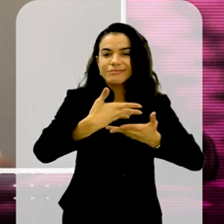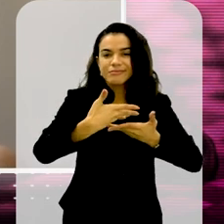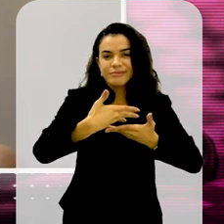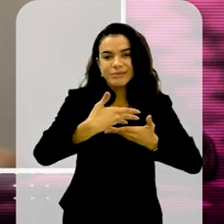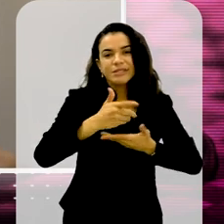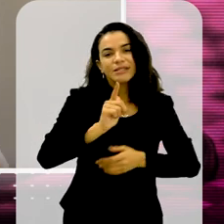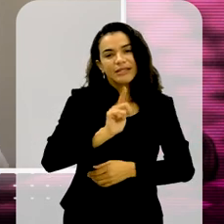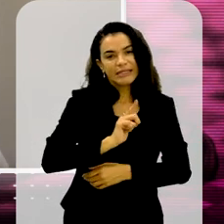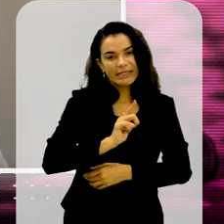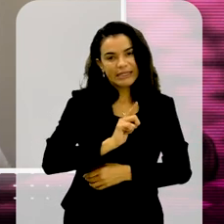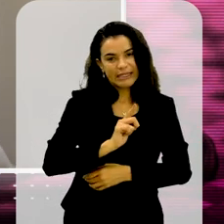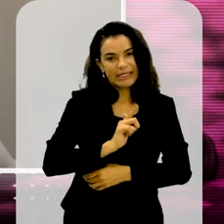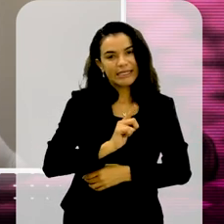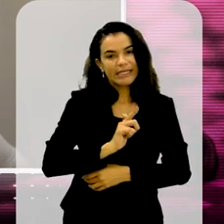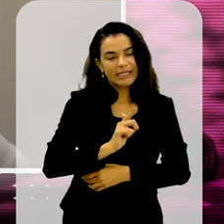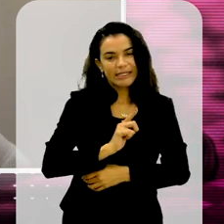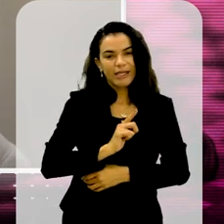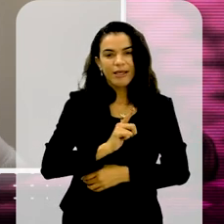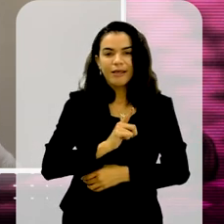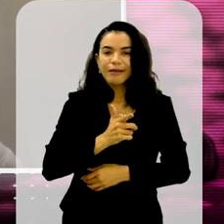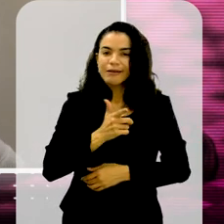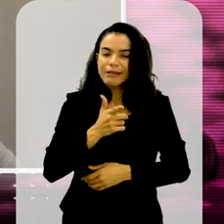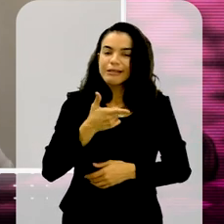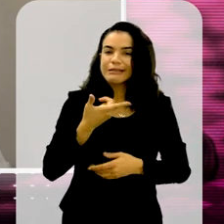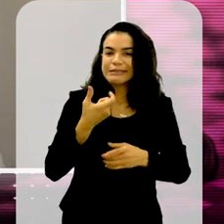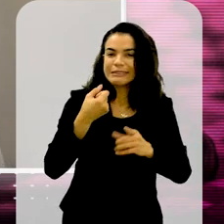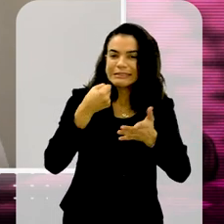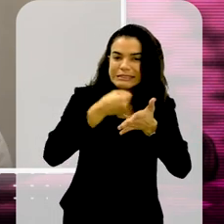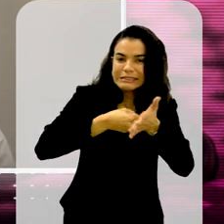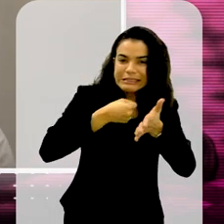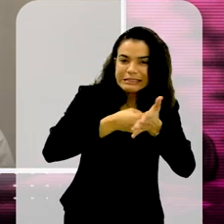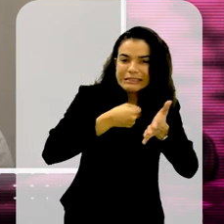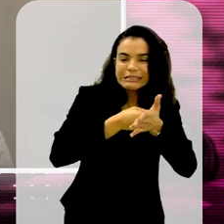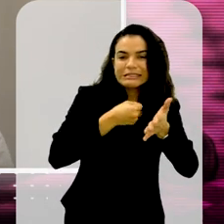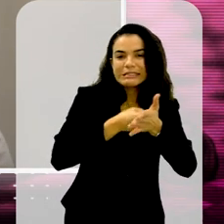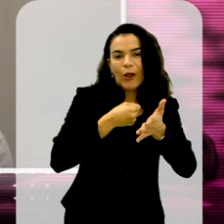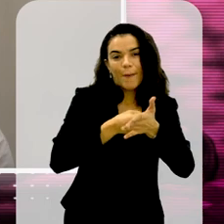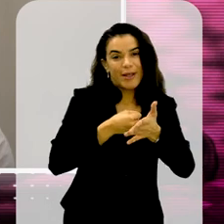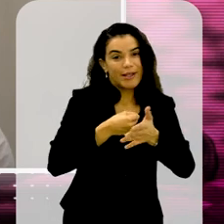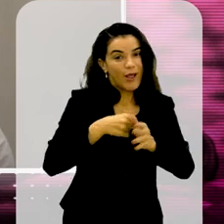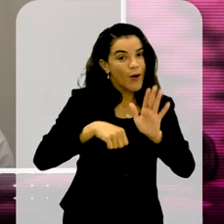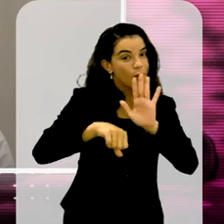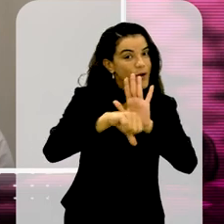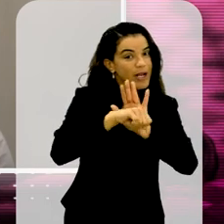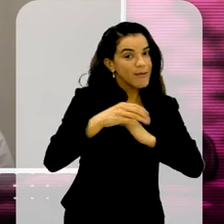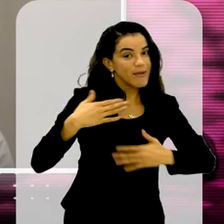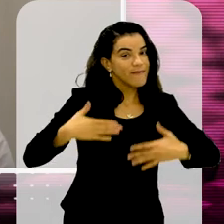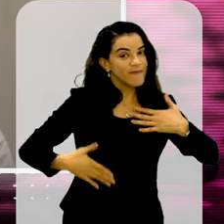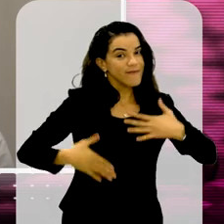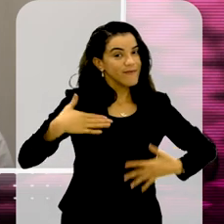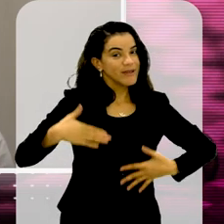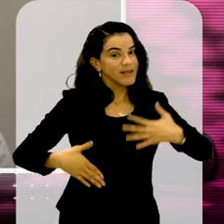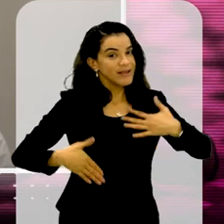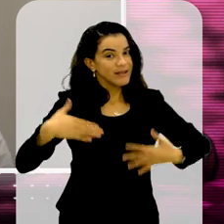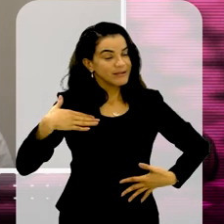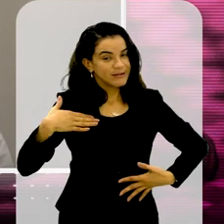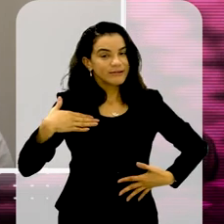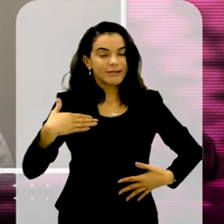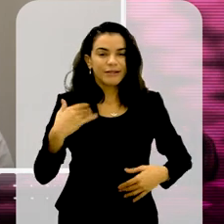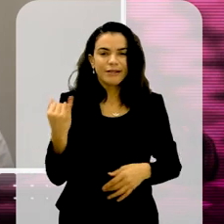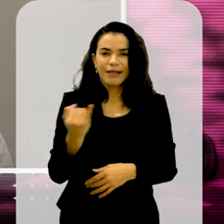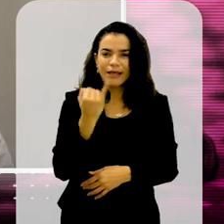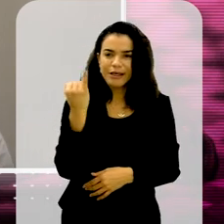esses agressores, a gente ainda temos que combater o crime de perseguição real, física. E